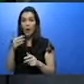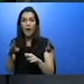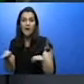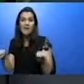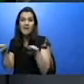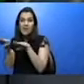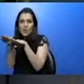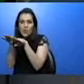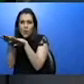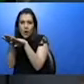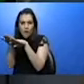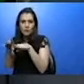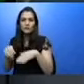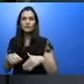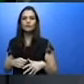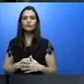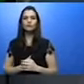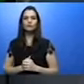Ficou claro?